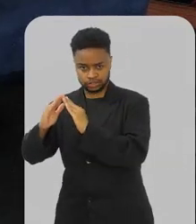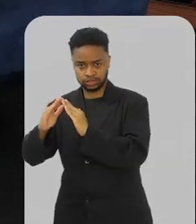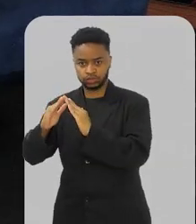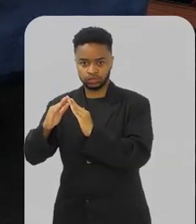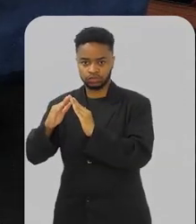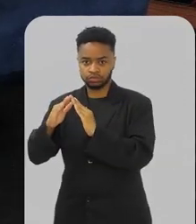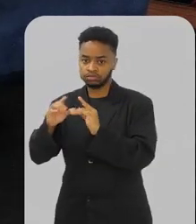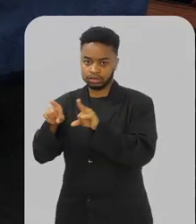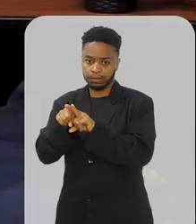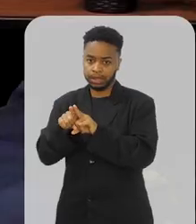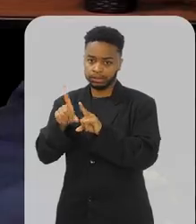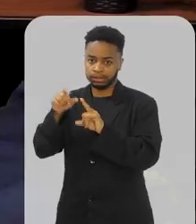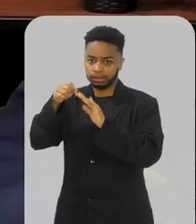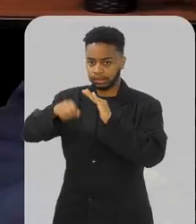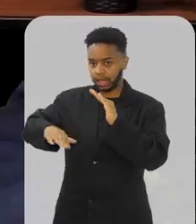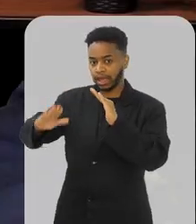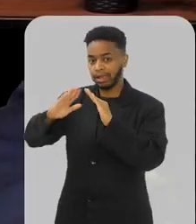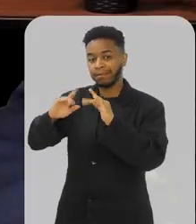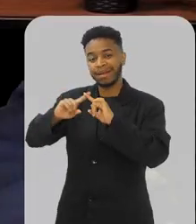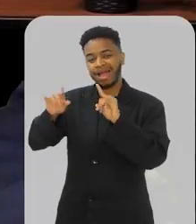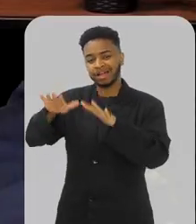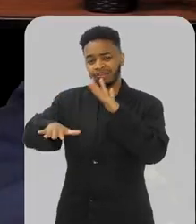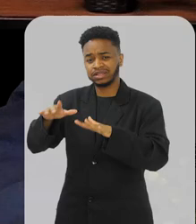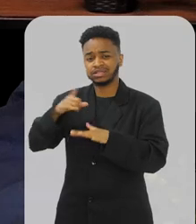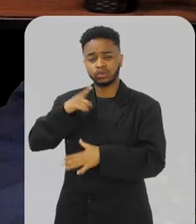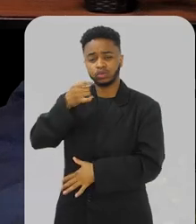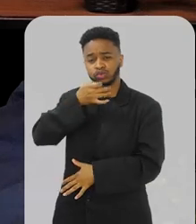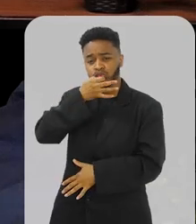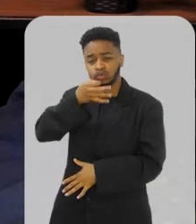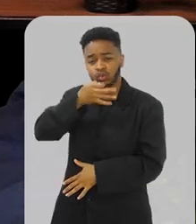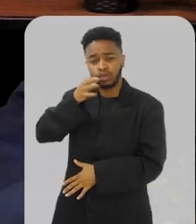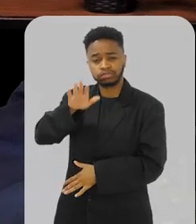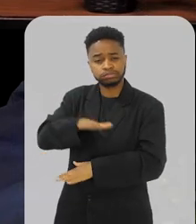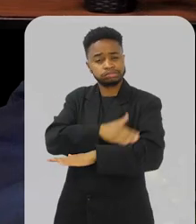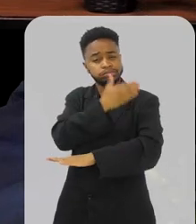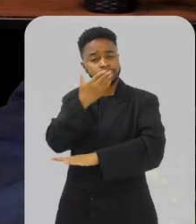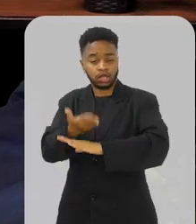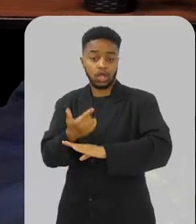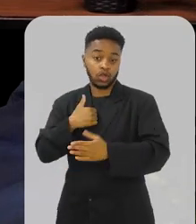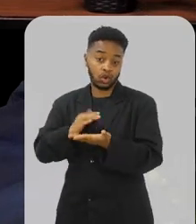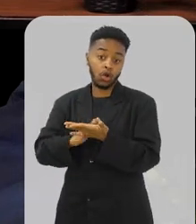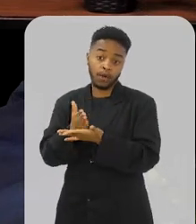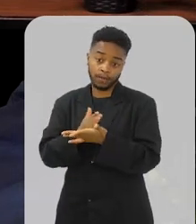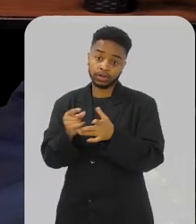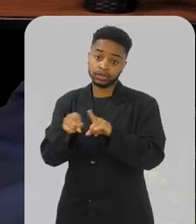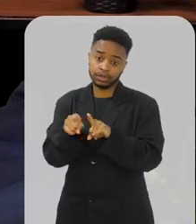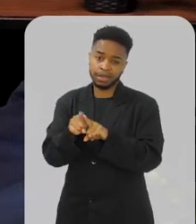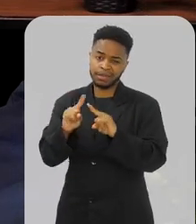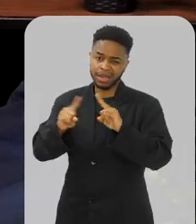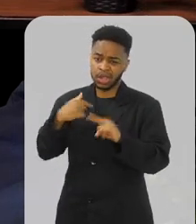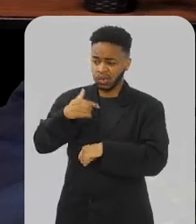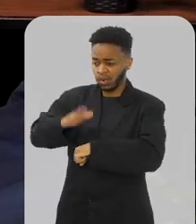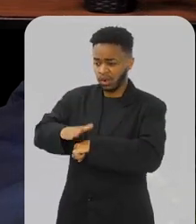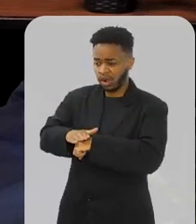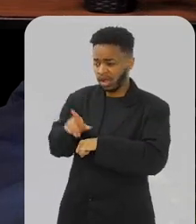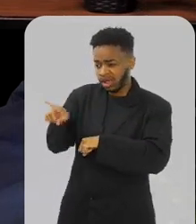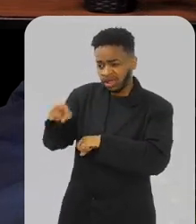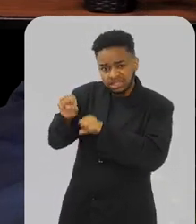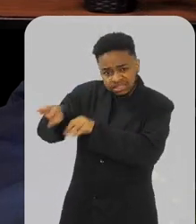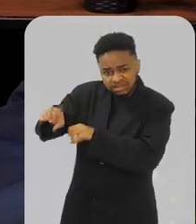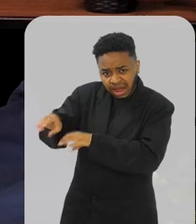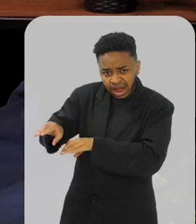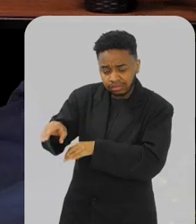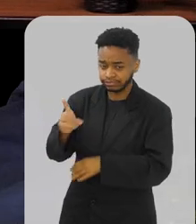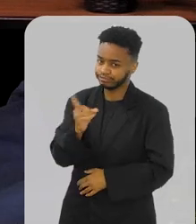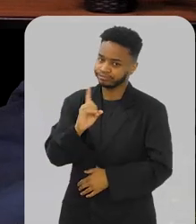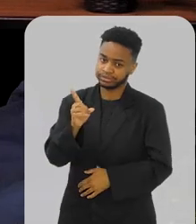terreiro. Às vezes ele extrapola. Também me incomoda. Mas não sou eu que tenho que ensinar bom senso a